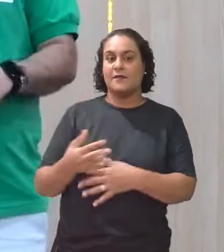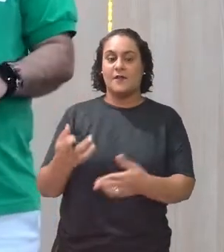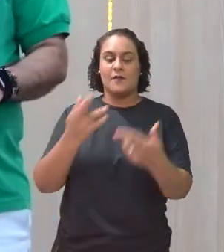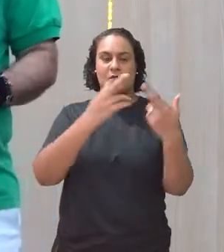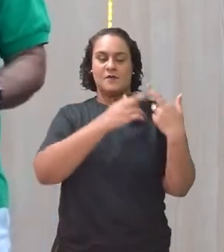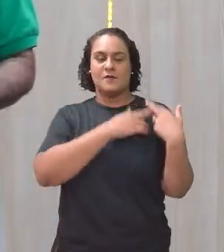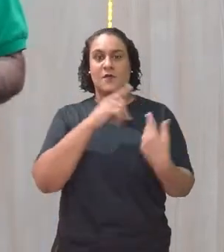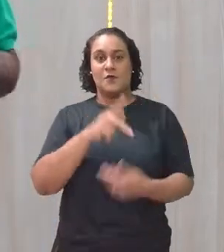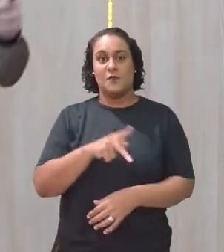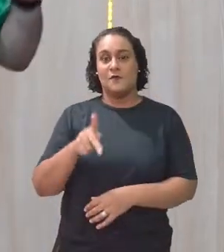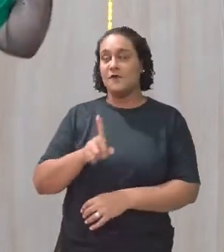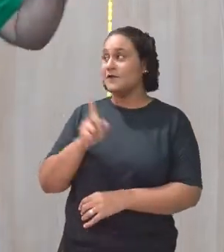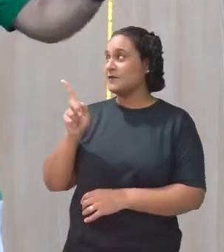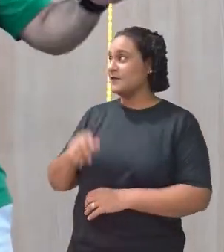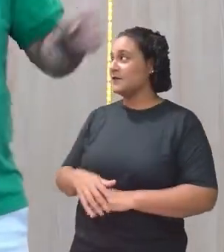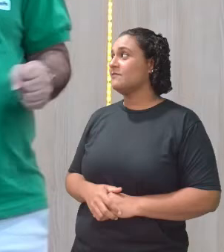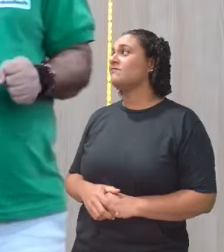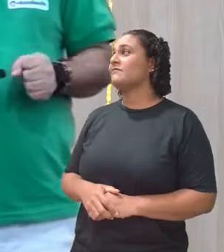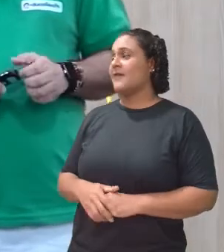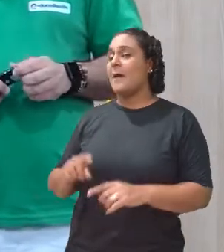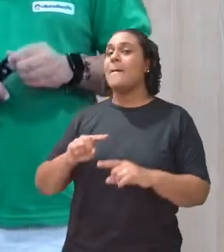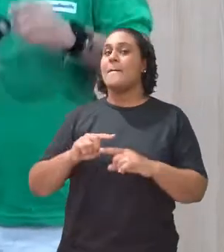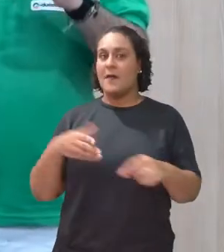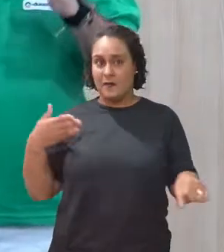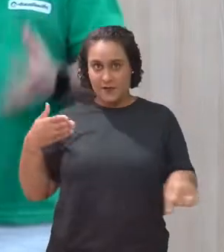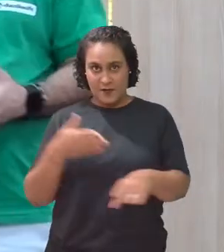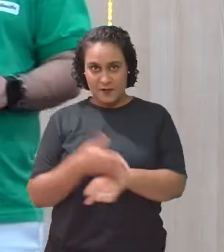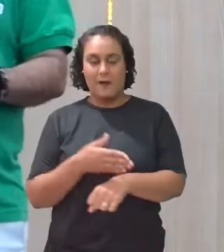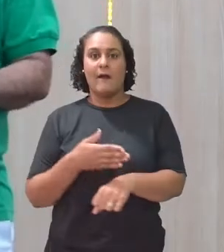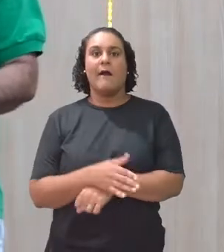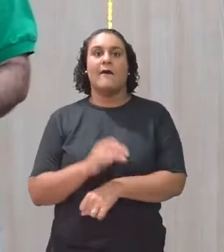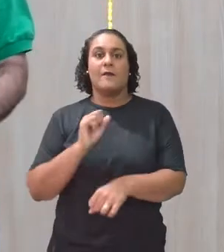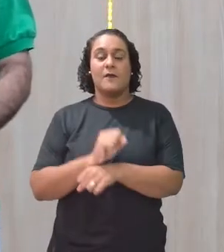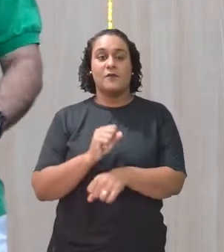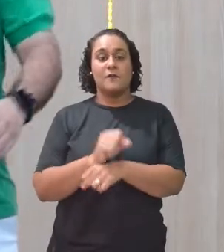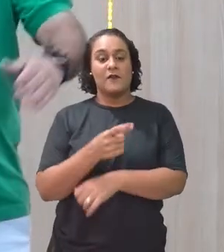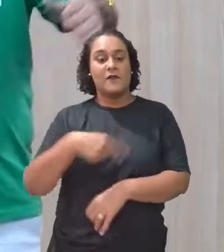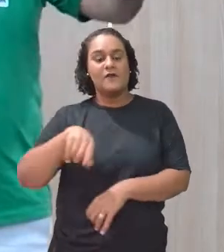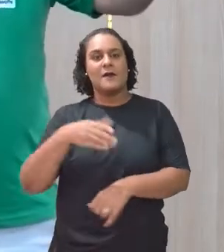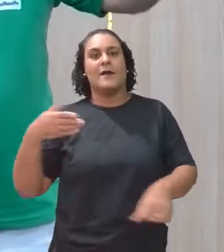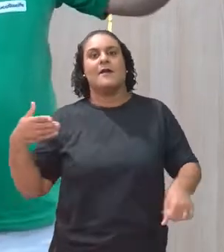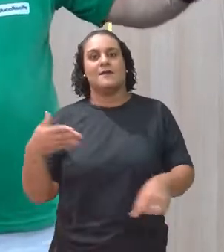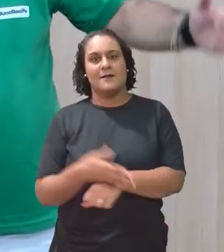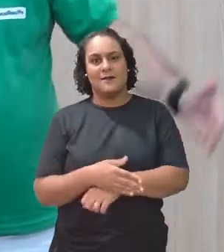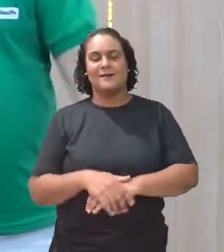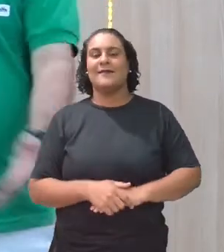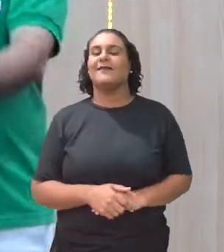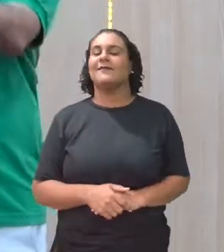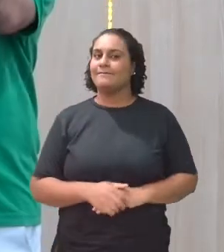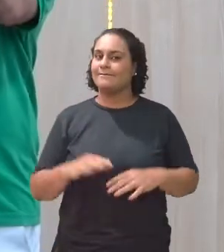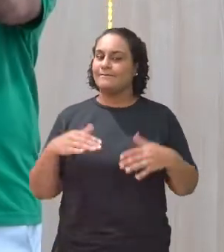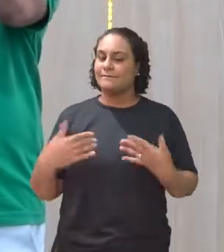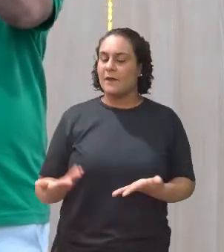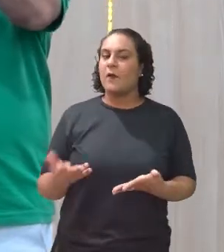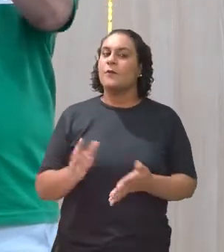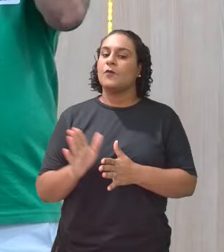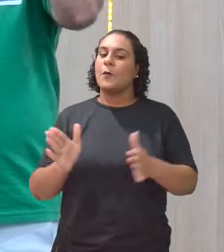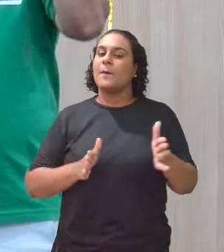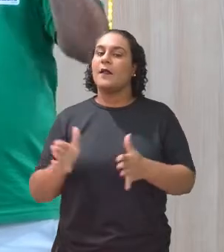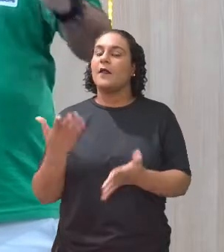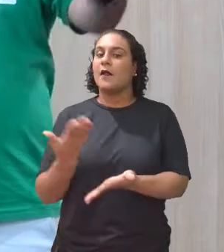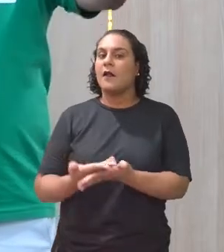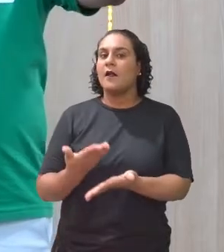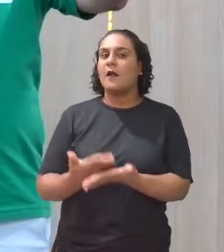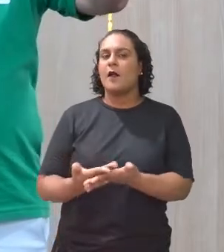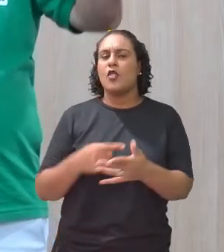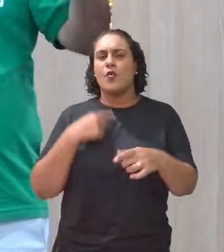Gilson, mas ele conectou já lá, já está esperando vocês. Então, no desenrolar da nossa aula,